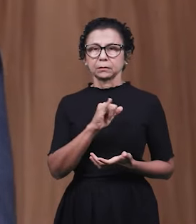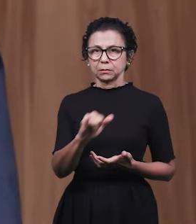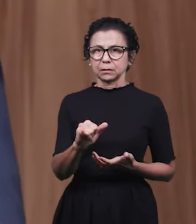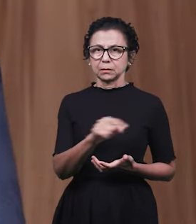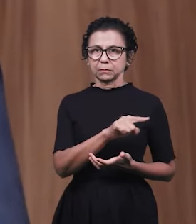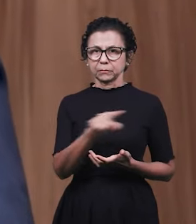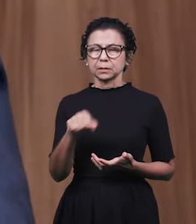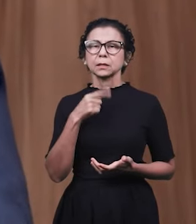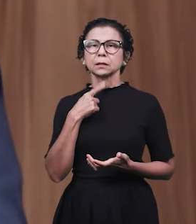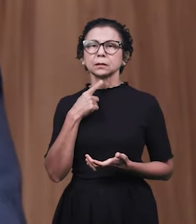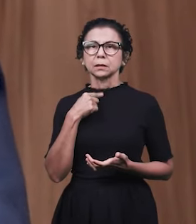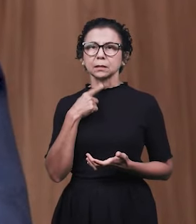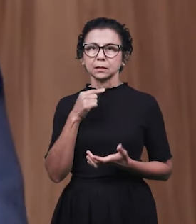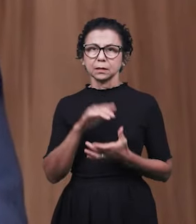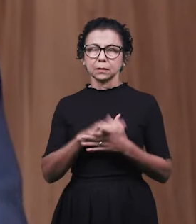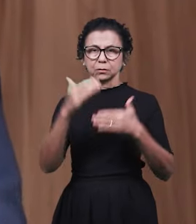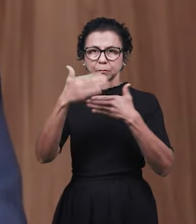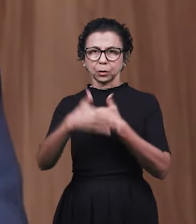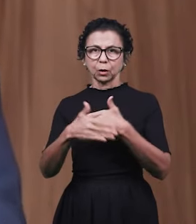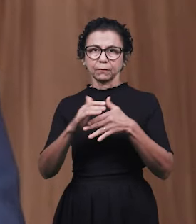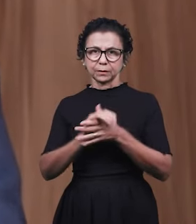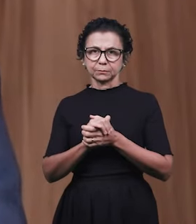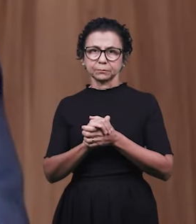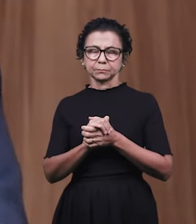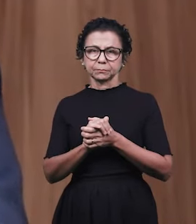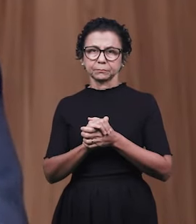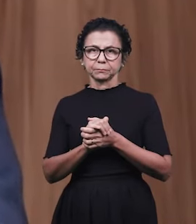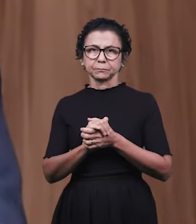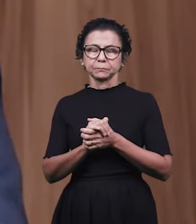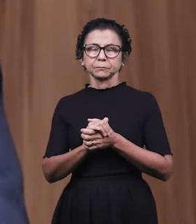que desejam a prova do IFES do ensino médio